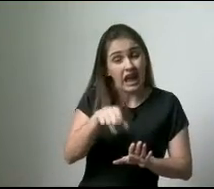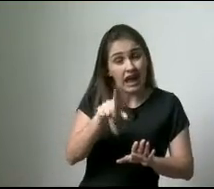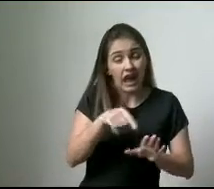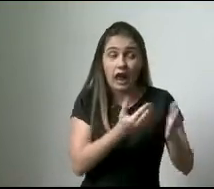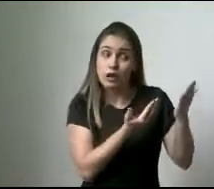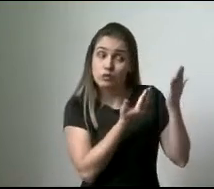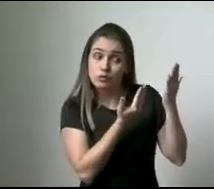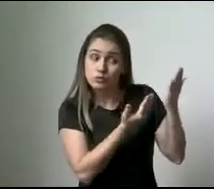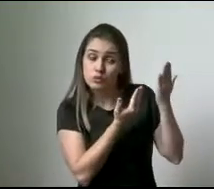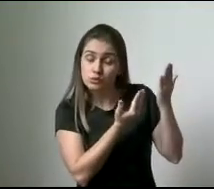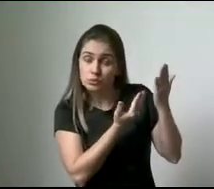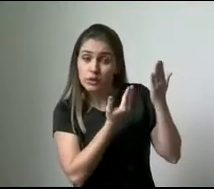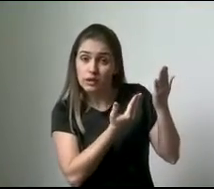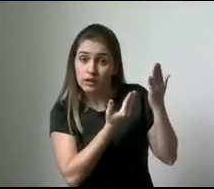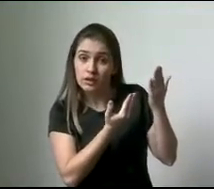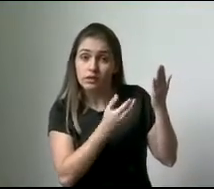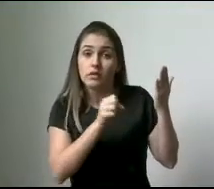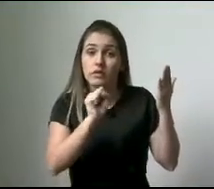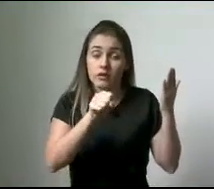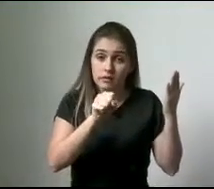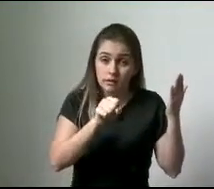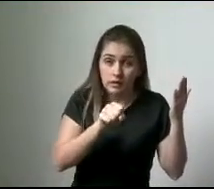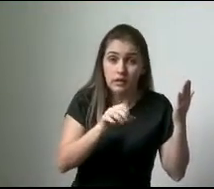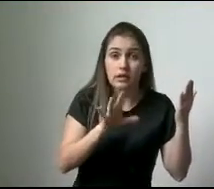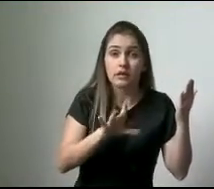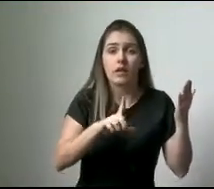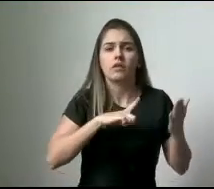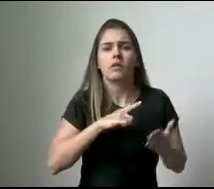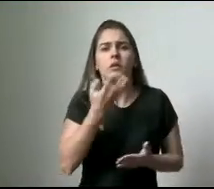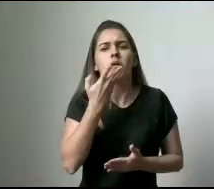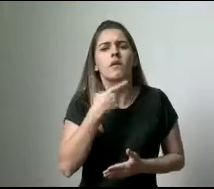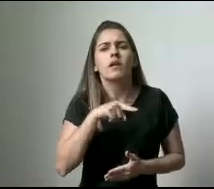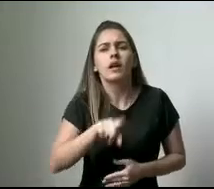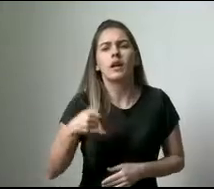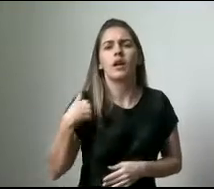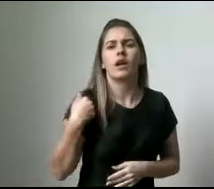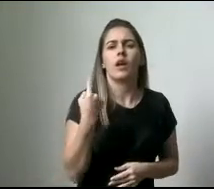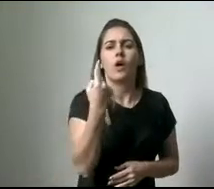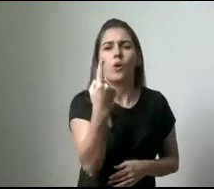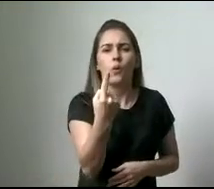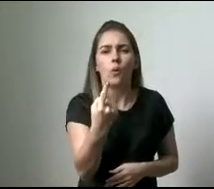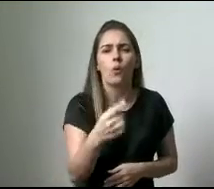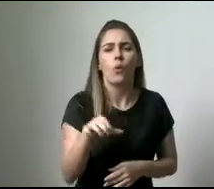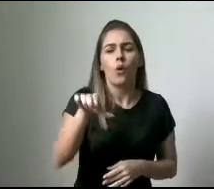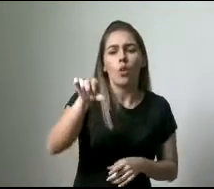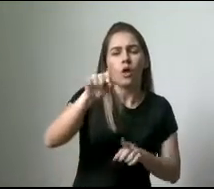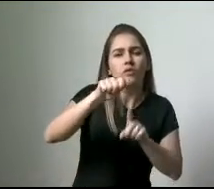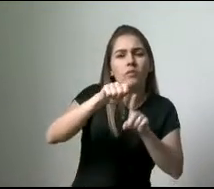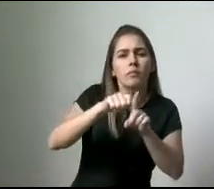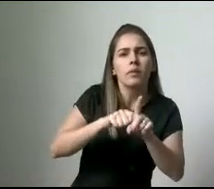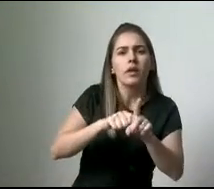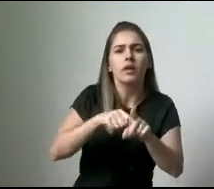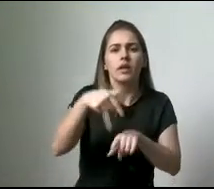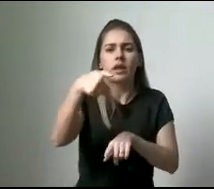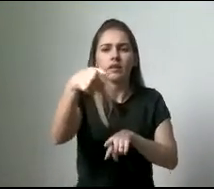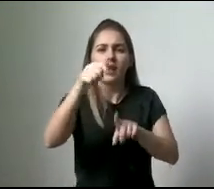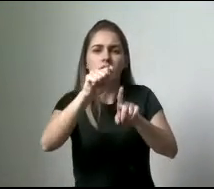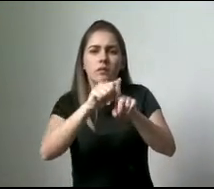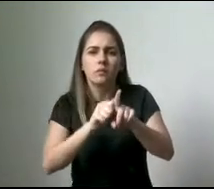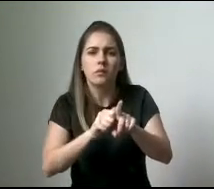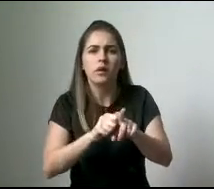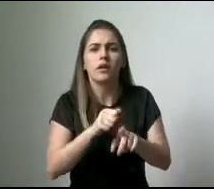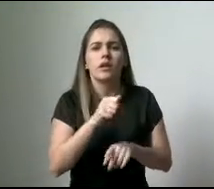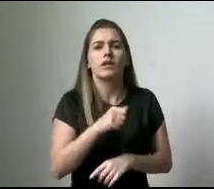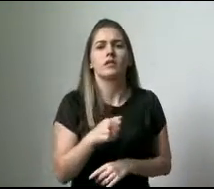suspeição, foram notificados. Então nós temos uma criança de 1 ano, uma de 9 meses, uma de 7 meses e uma de